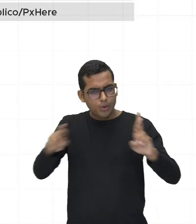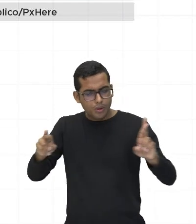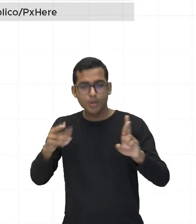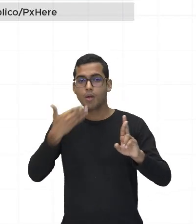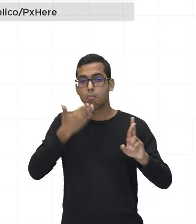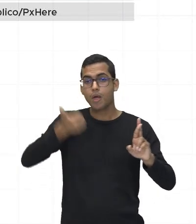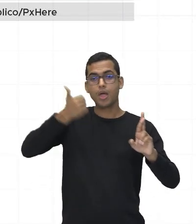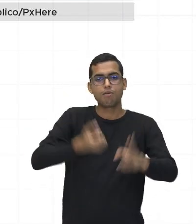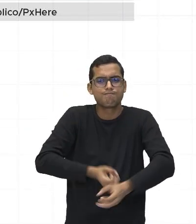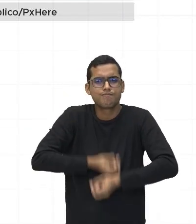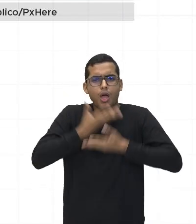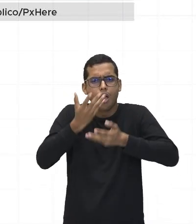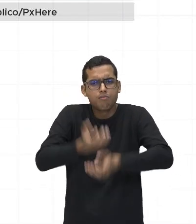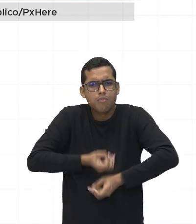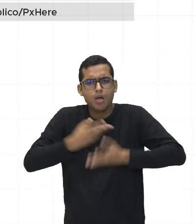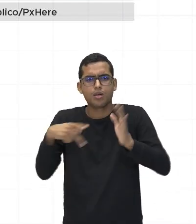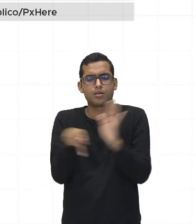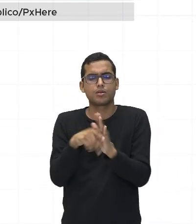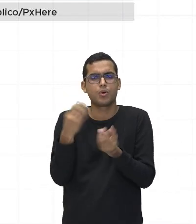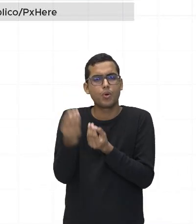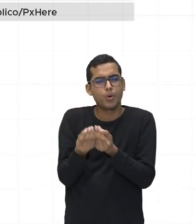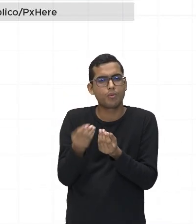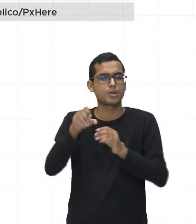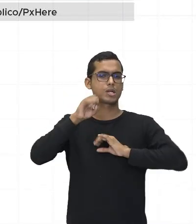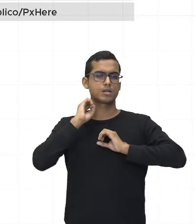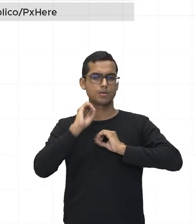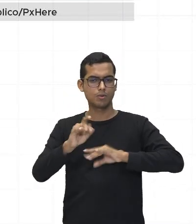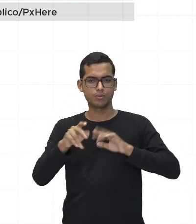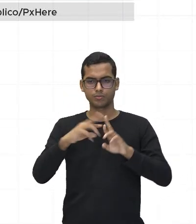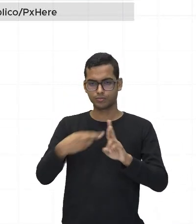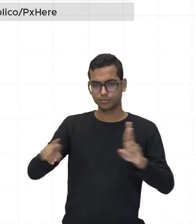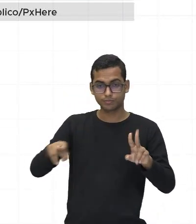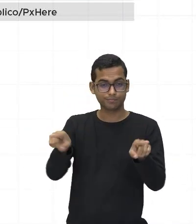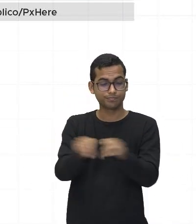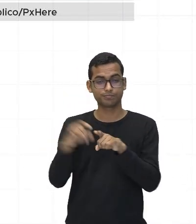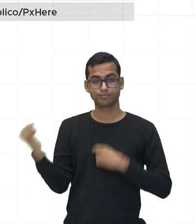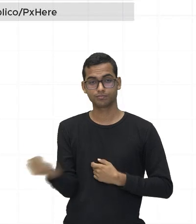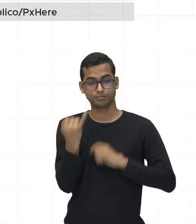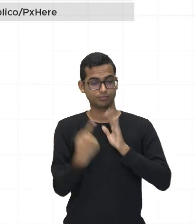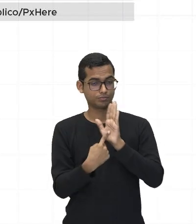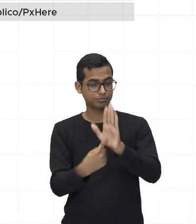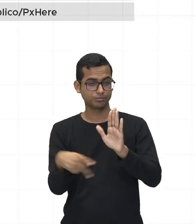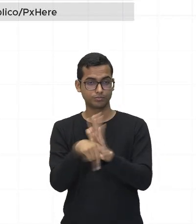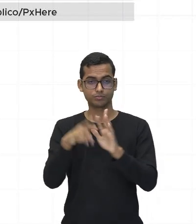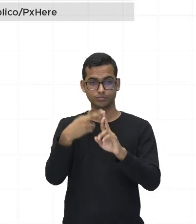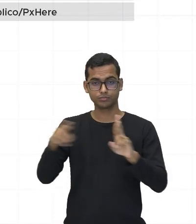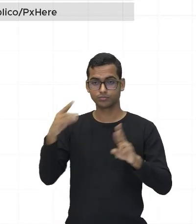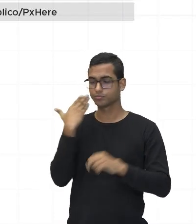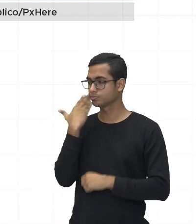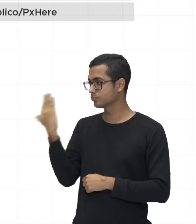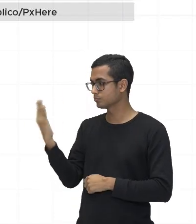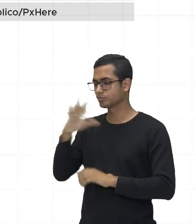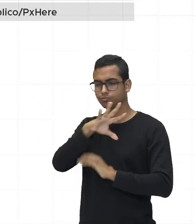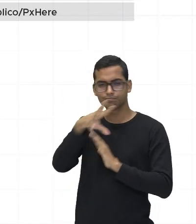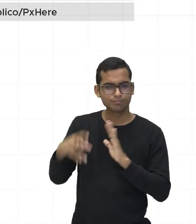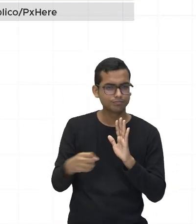melhor expressar o ensinamento da religião. É importante destacar